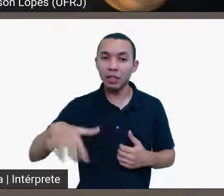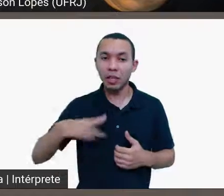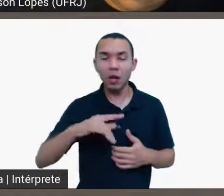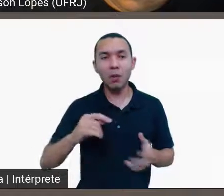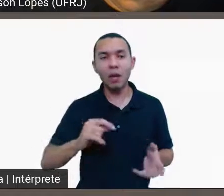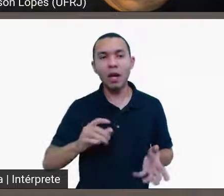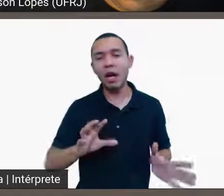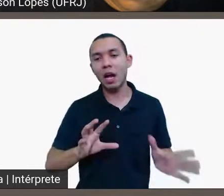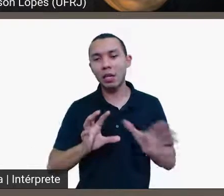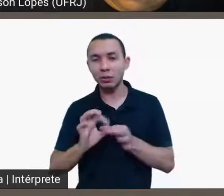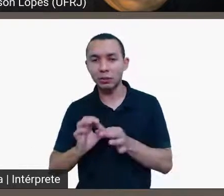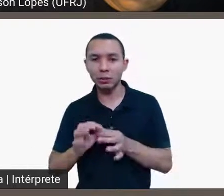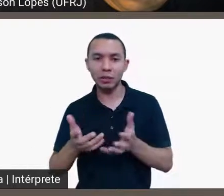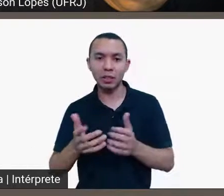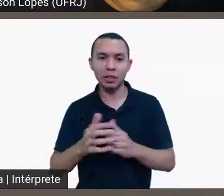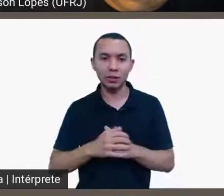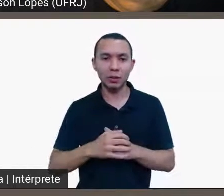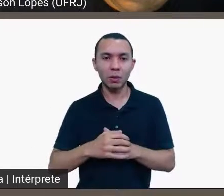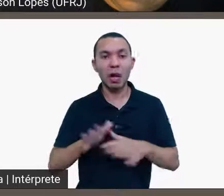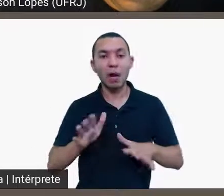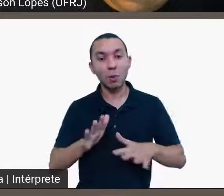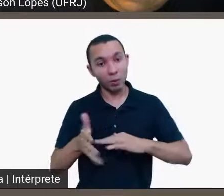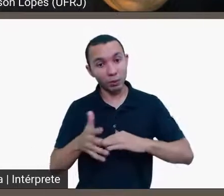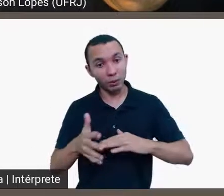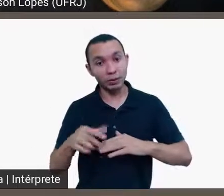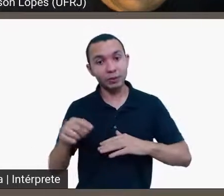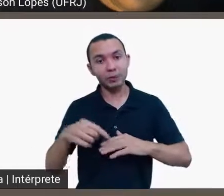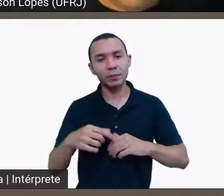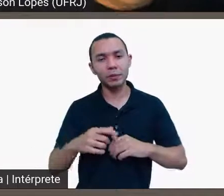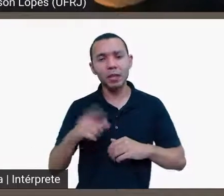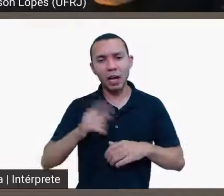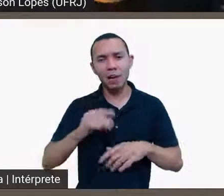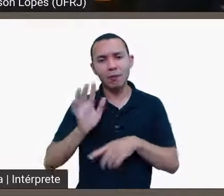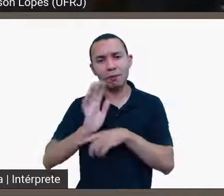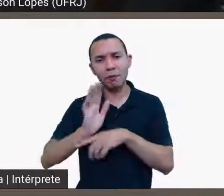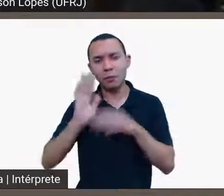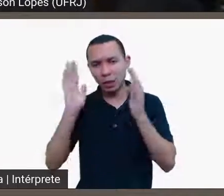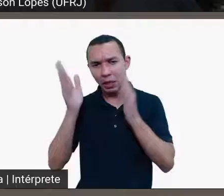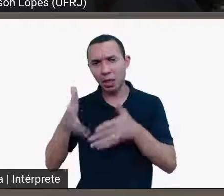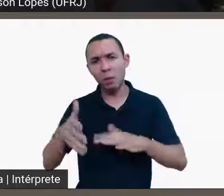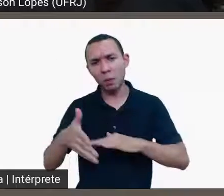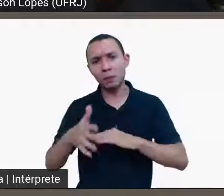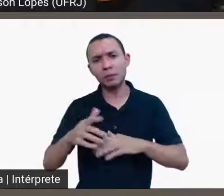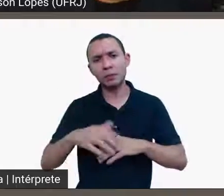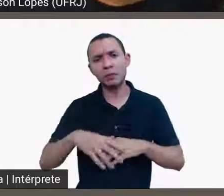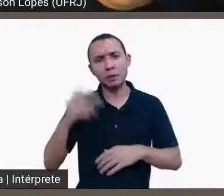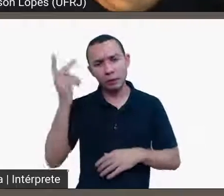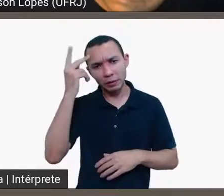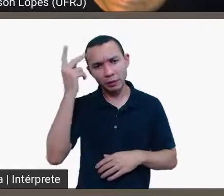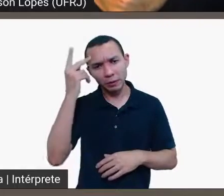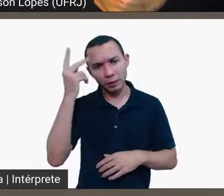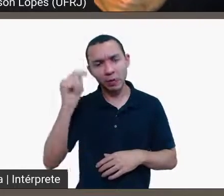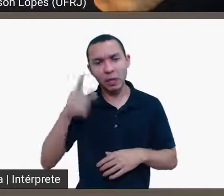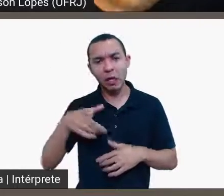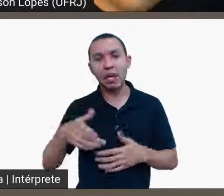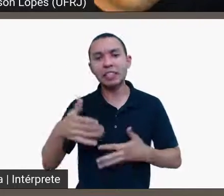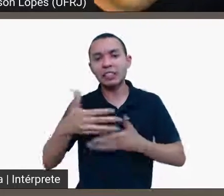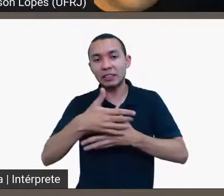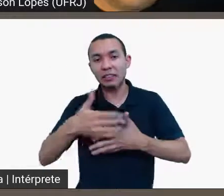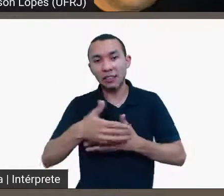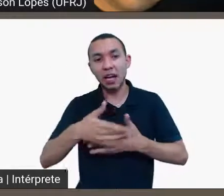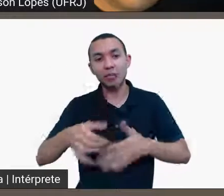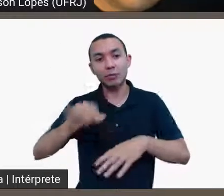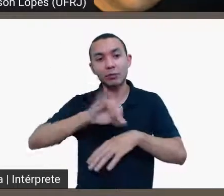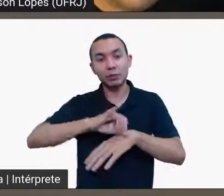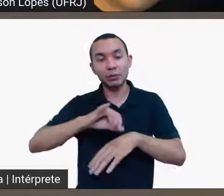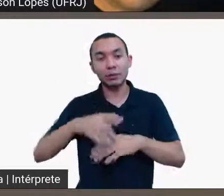Fora Limite, é um filme muito associado ao moderno, é São Paulo, Sinfonia de uma Metrópole, de 29, que para